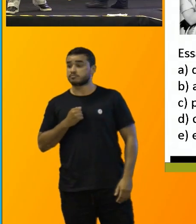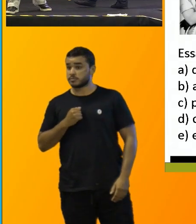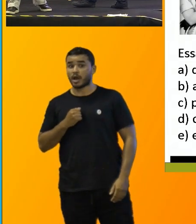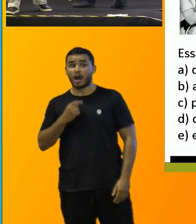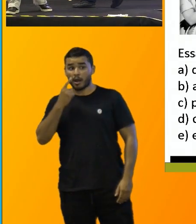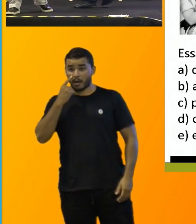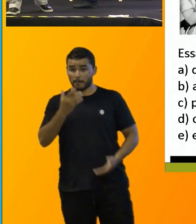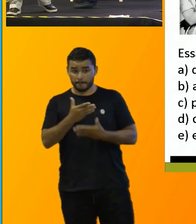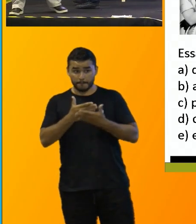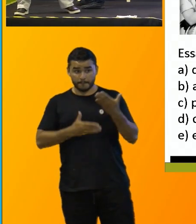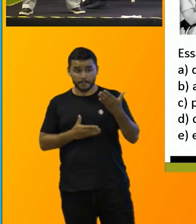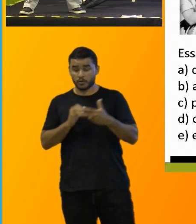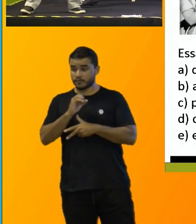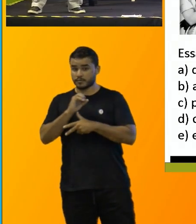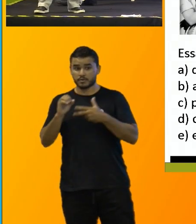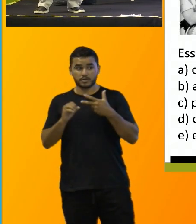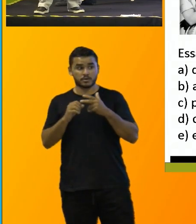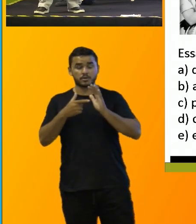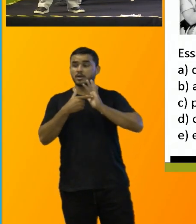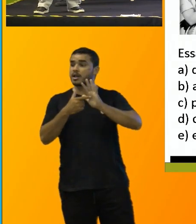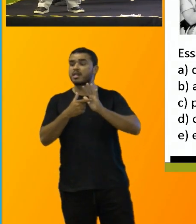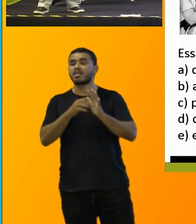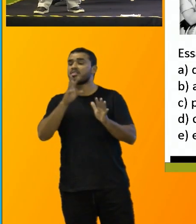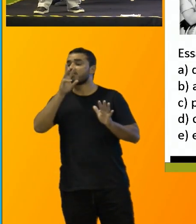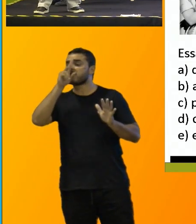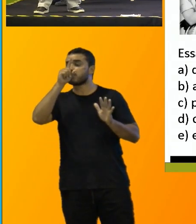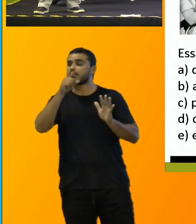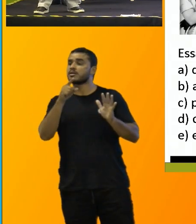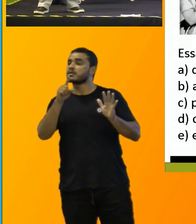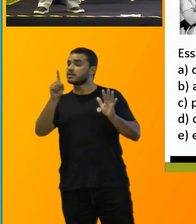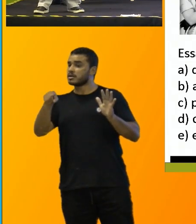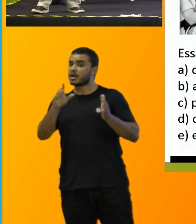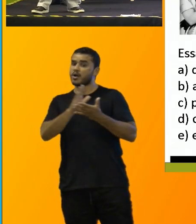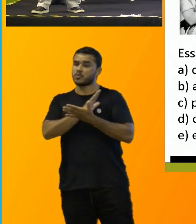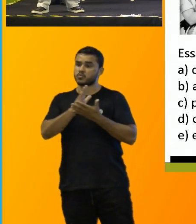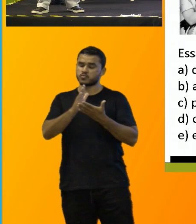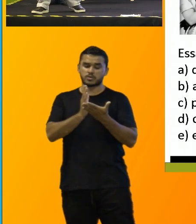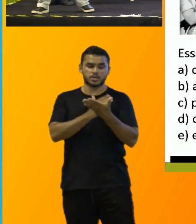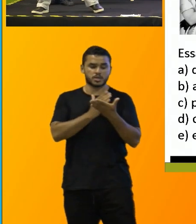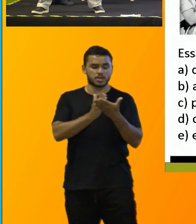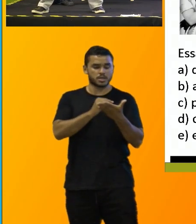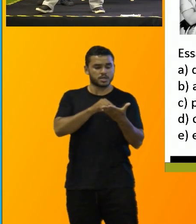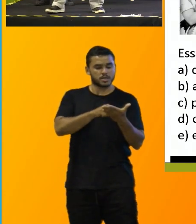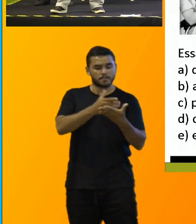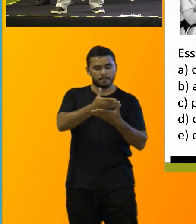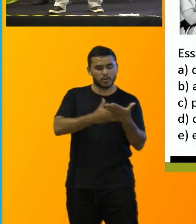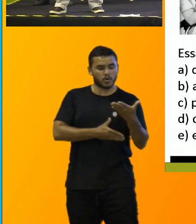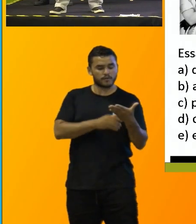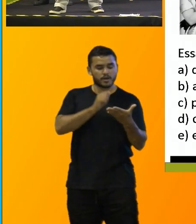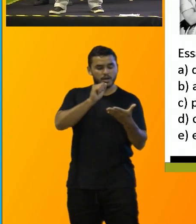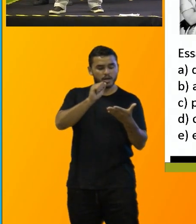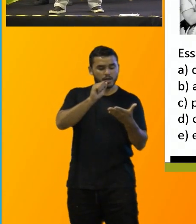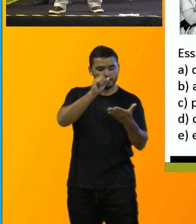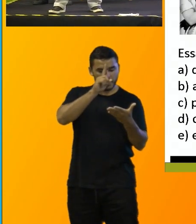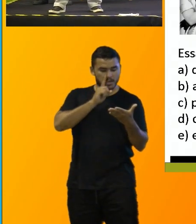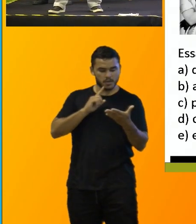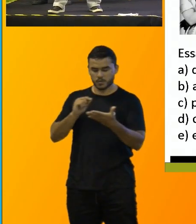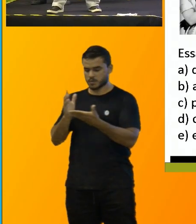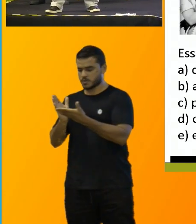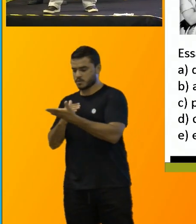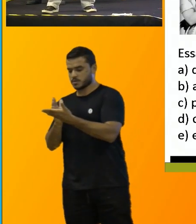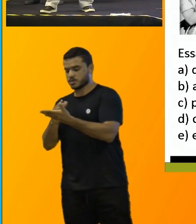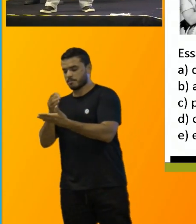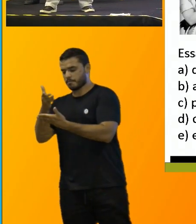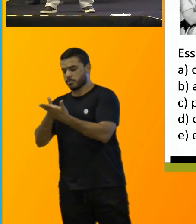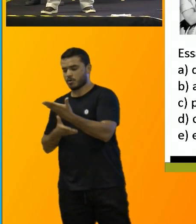na prova do Enem, fazer as questões de maneira linear. Tem caderno amarelo, tem caderno azul, tem caderno branco, enfim. As